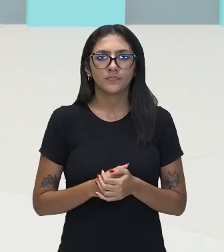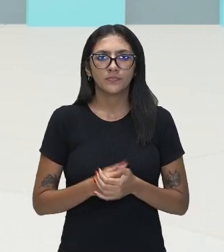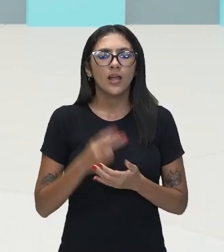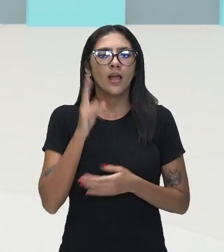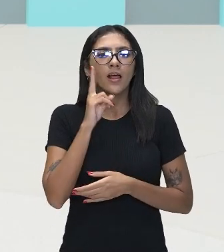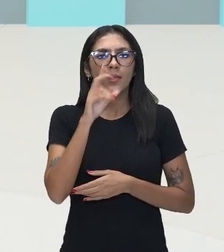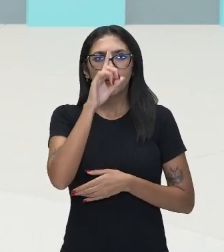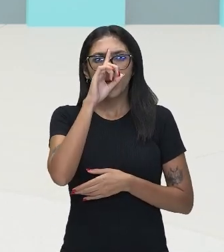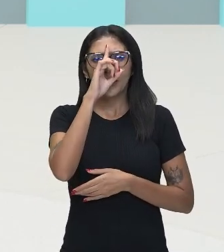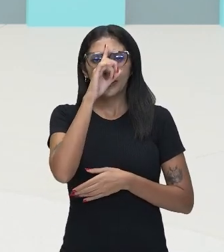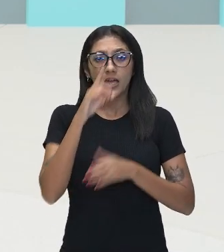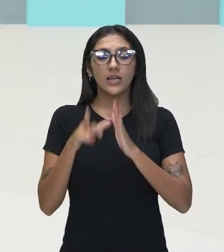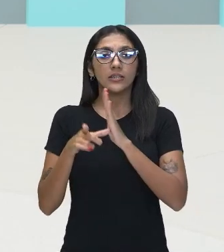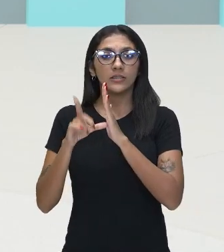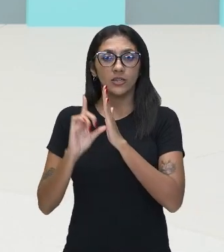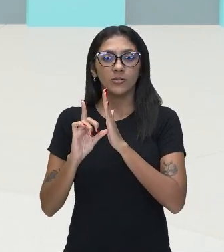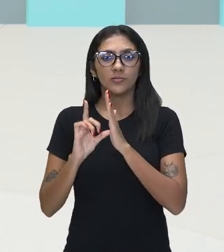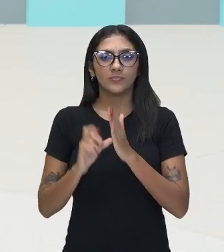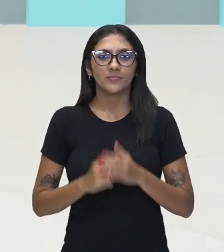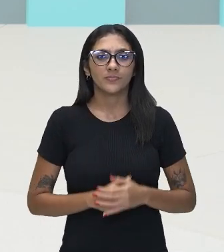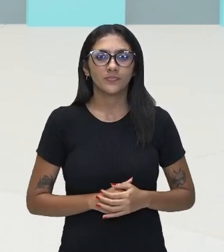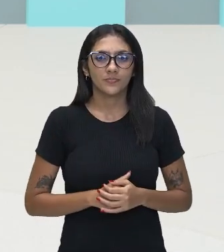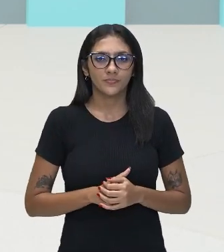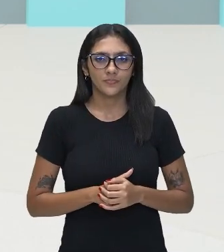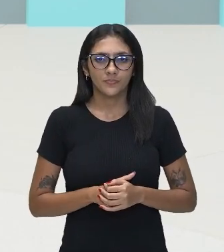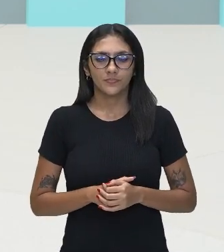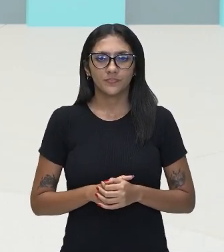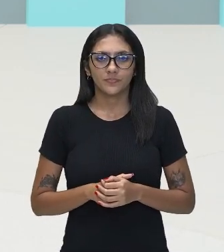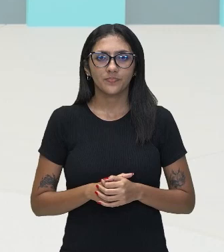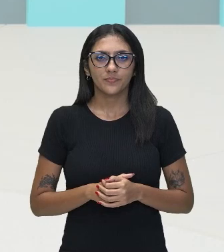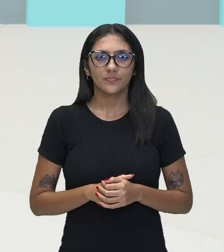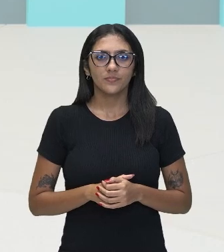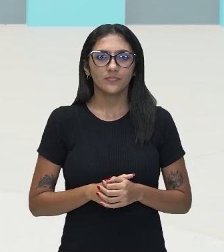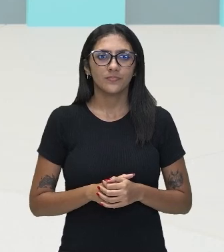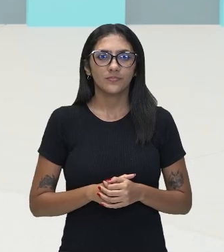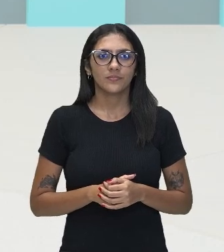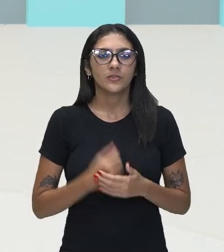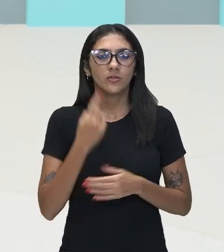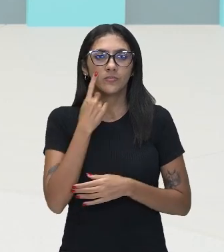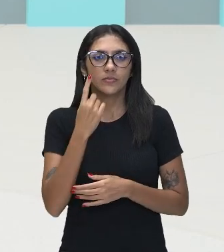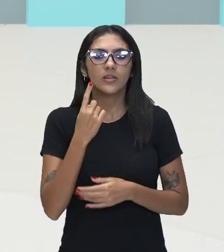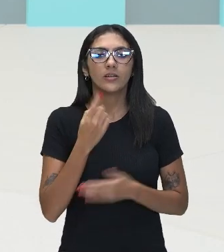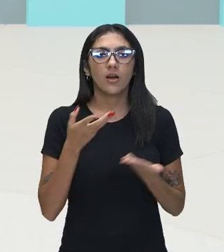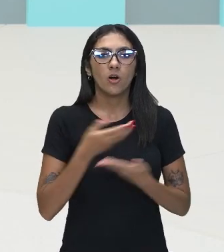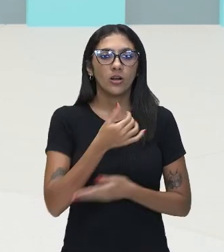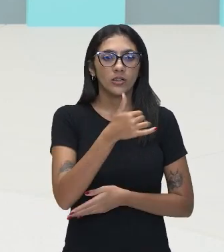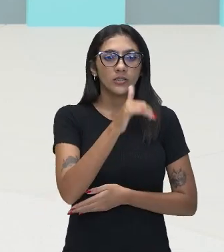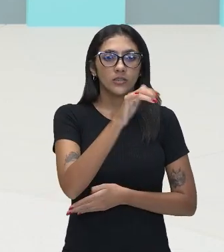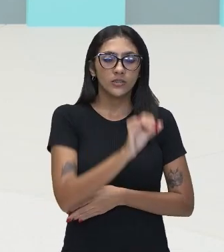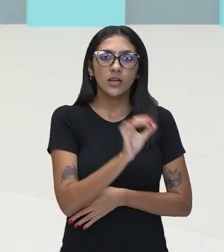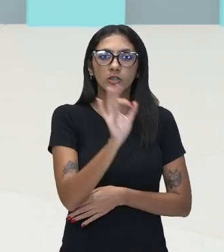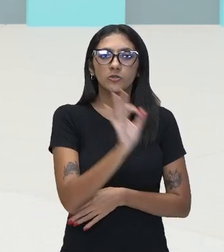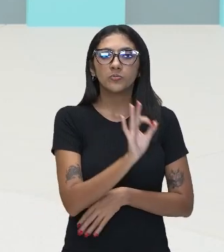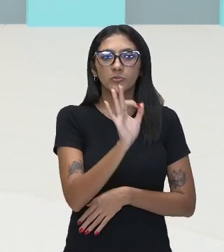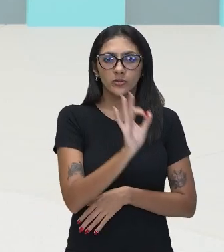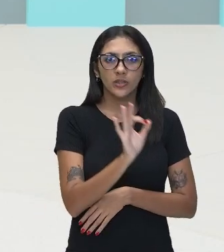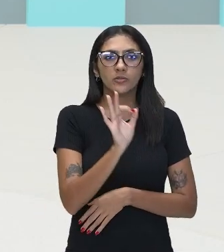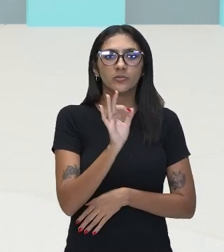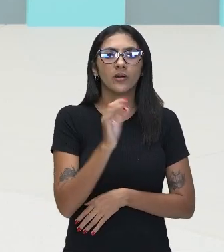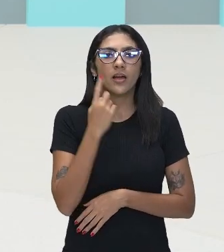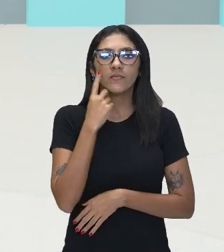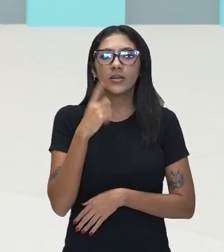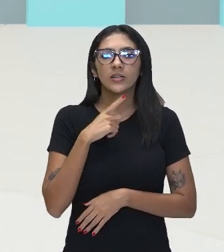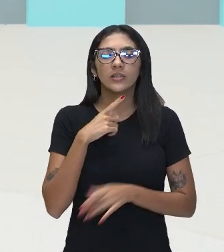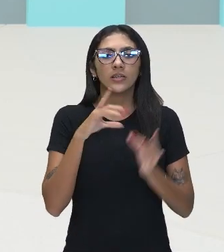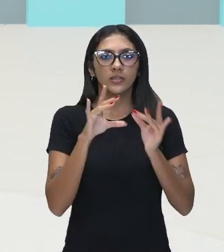lá, 3%, né? Não, neste exemplo, 10%, e aí eu tenho a especificação